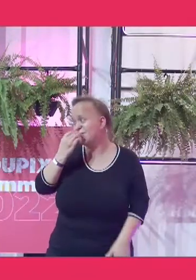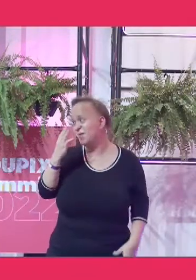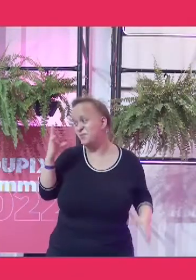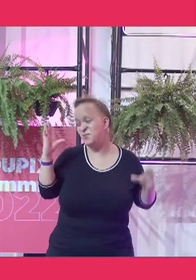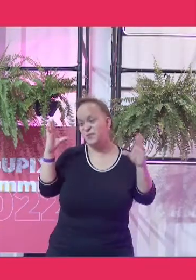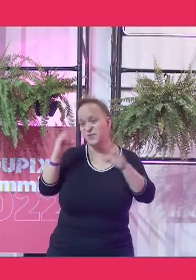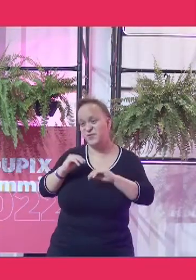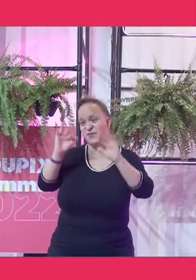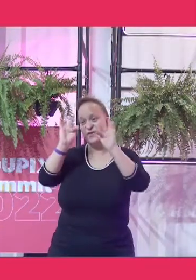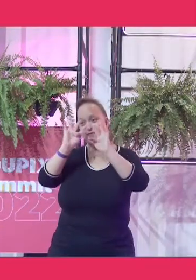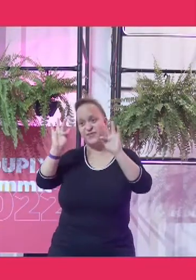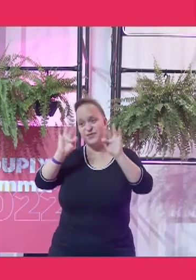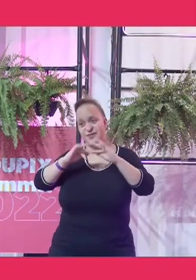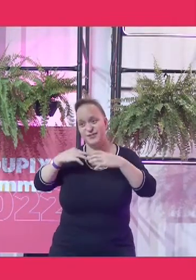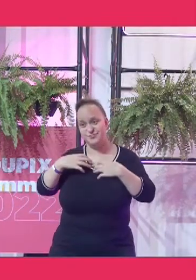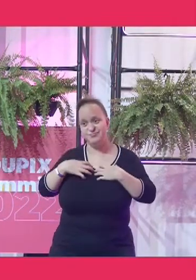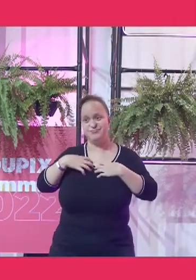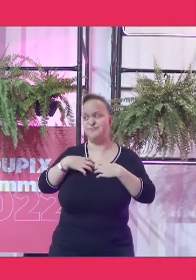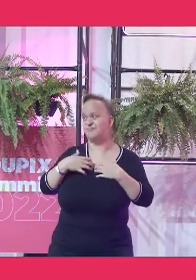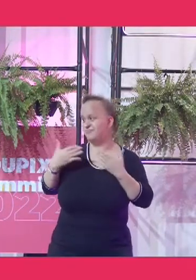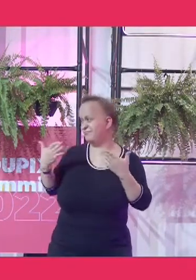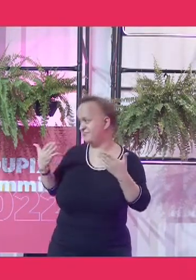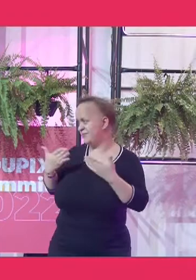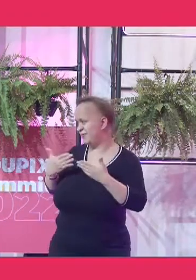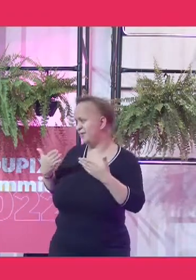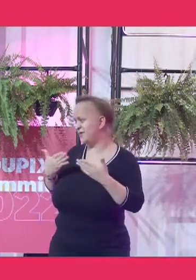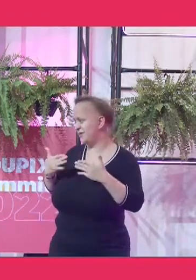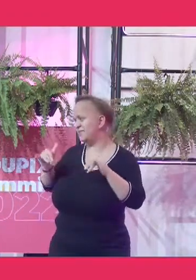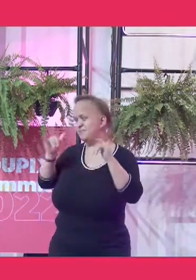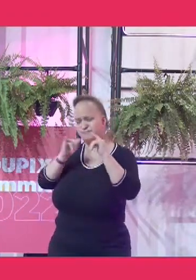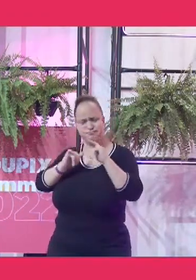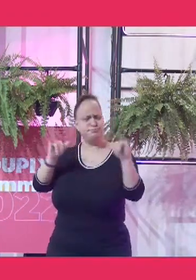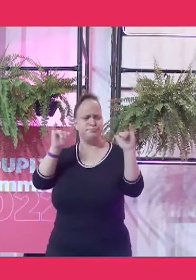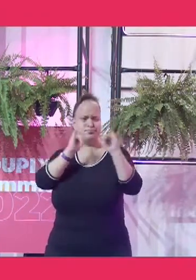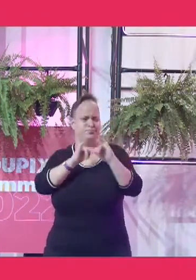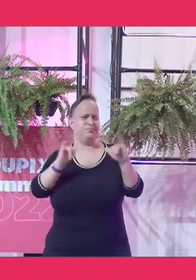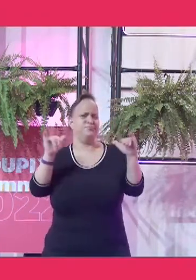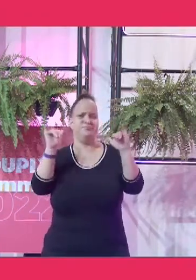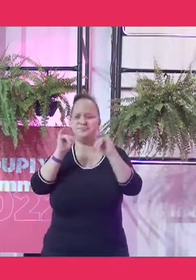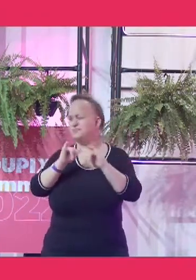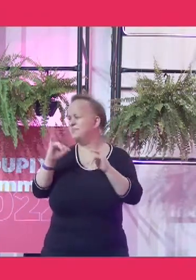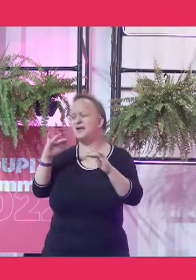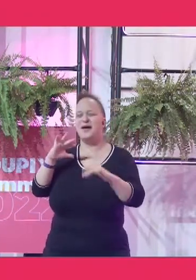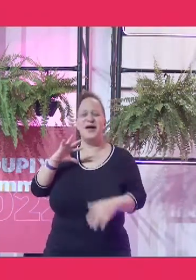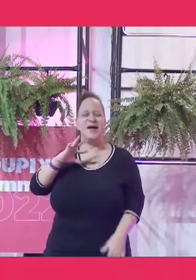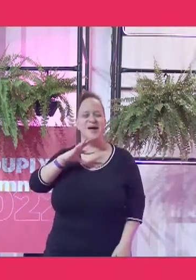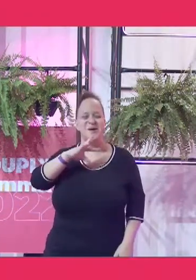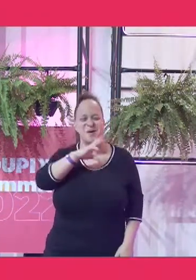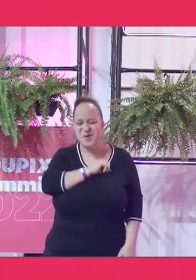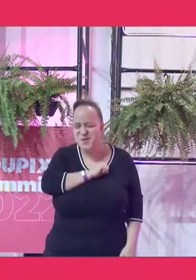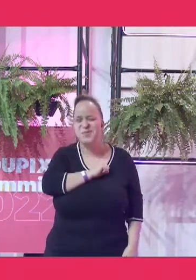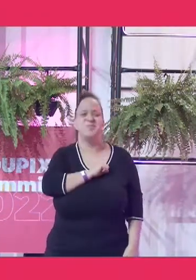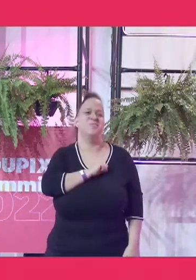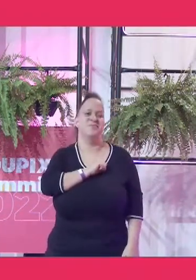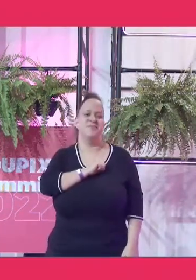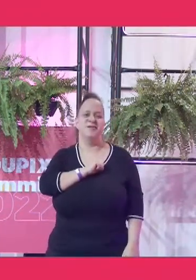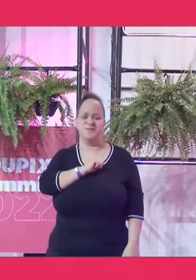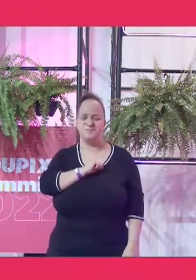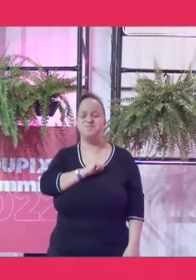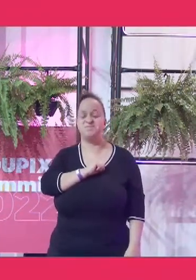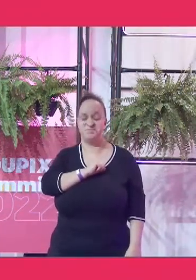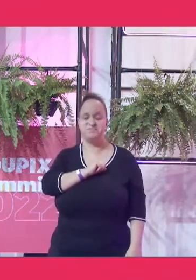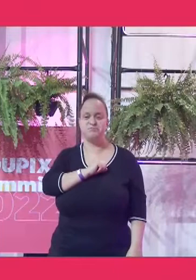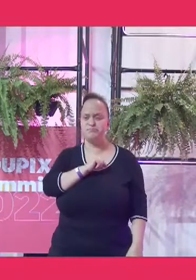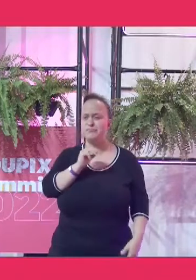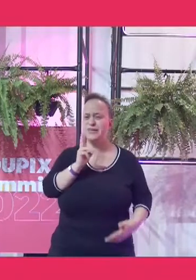feliz de estar aqui. E eu acho que agora eu vou me contradizer de tudo que eu já falei em todos os lugares. Eu amo essa exclusiva. Porque o que, que acontece? Toda vez que eu